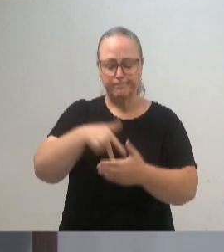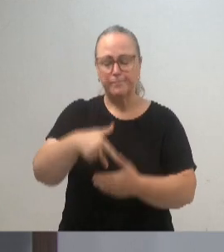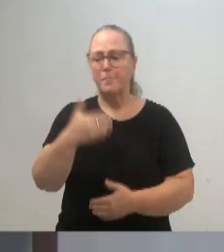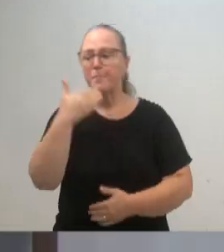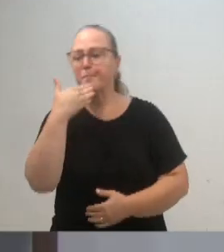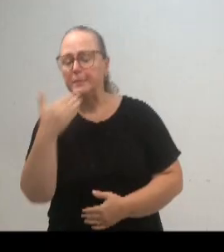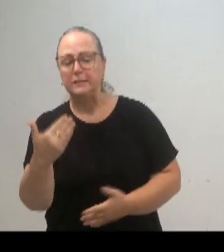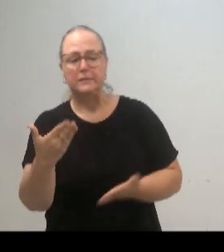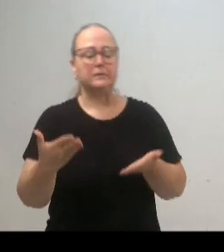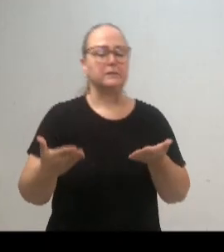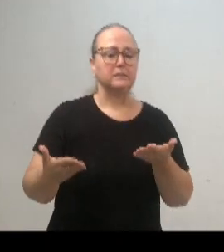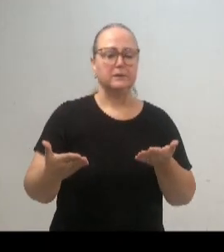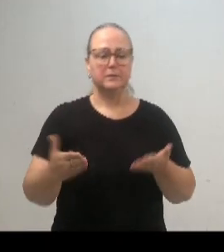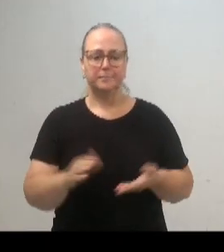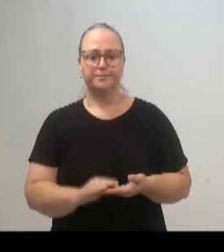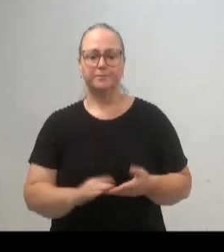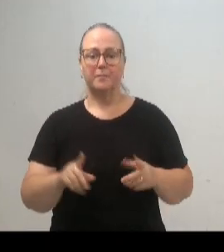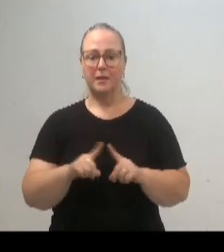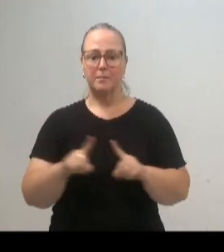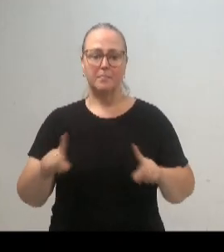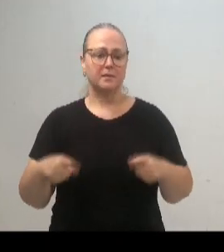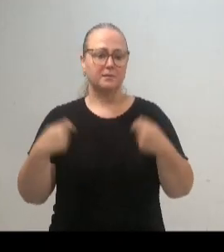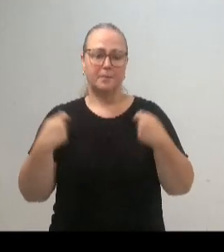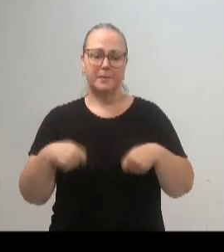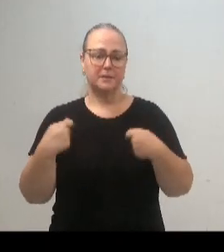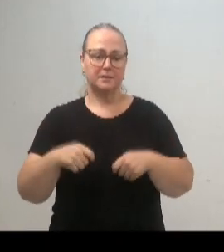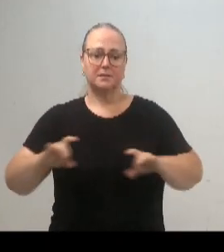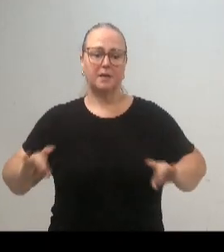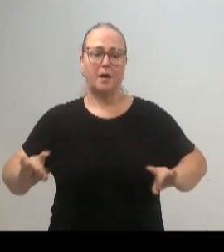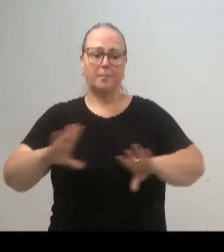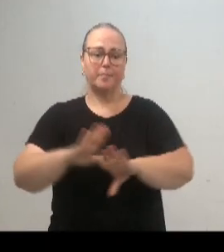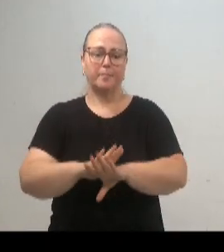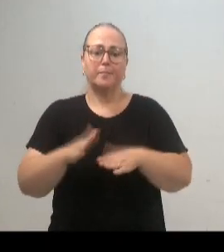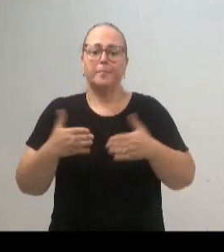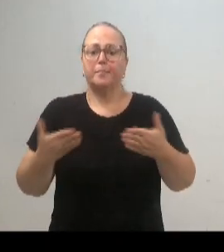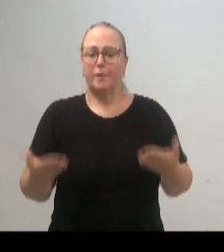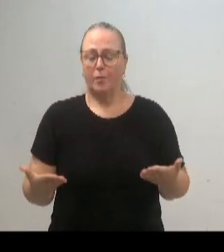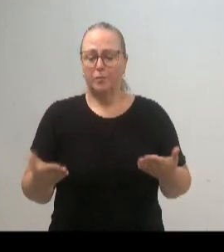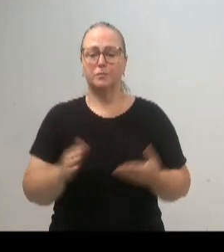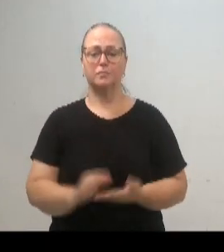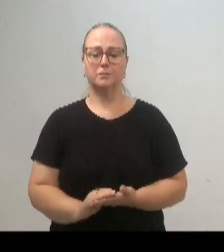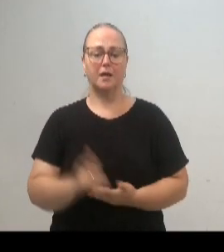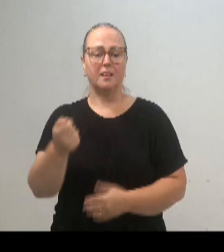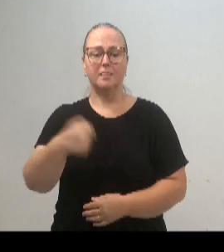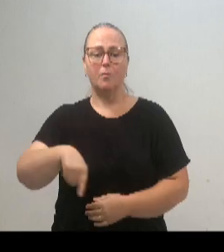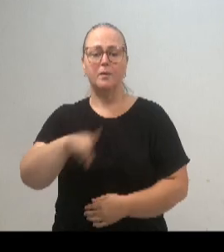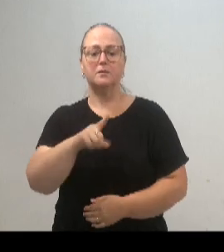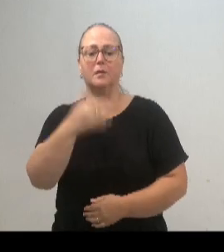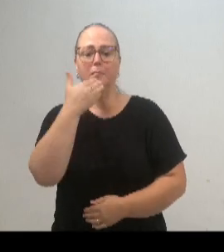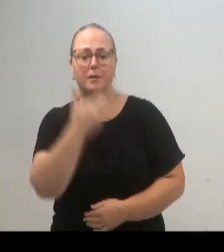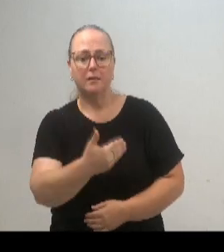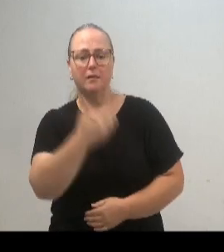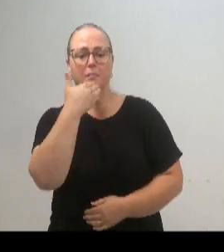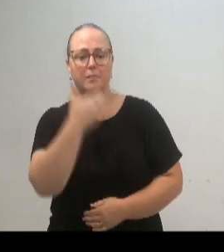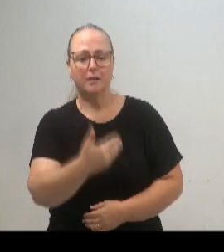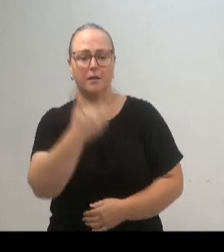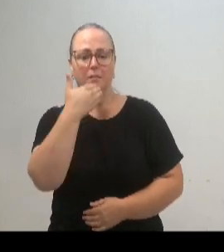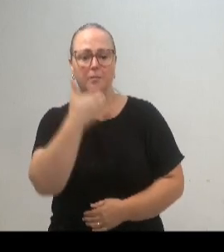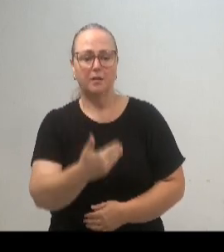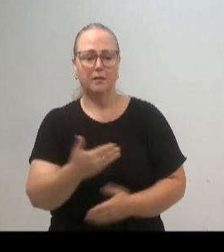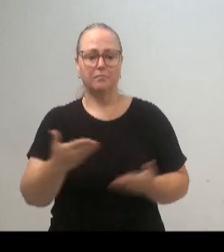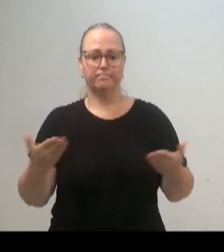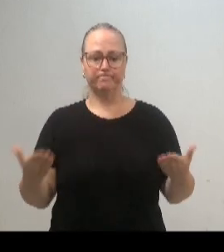algo. Algo que já deveria estar acontecendo nas nossas vidas, sem que a gente precisasse reclamar por elas.